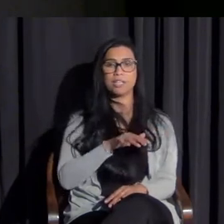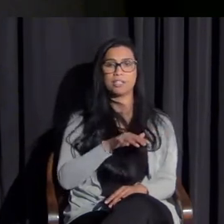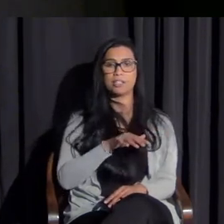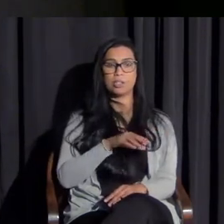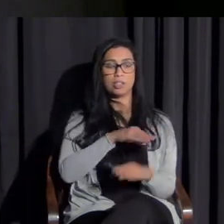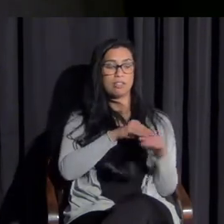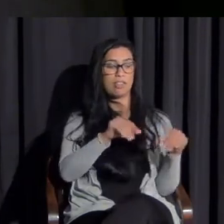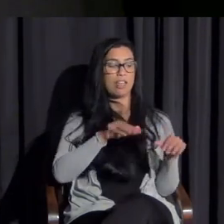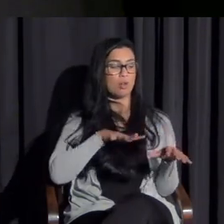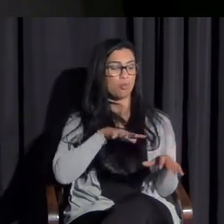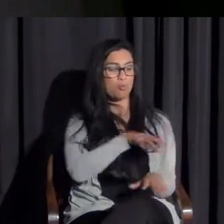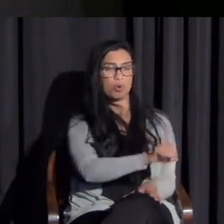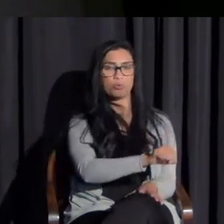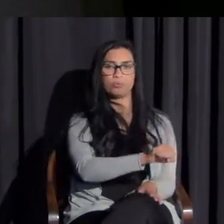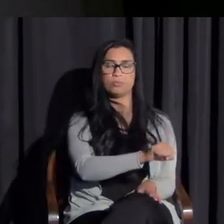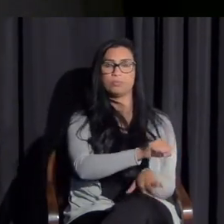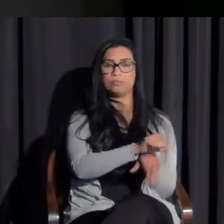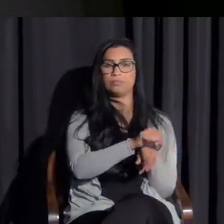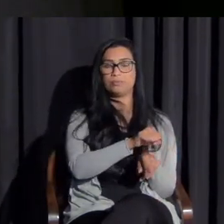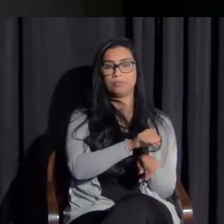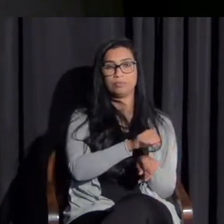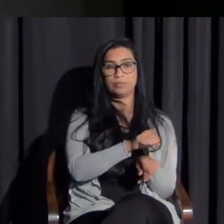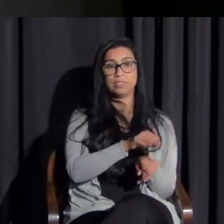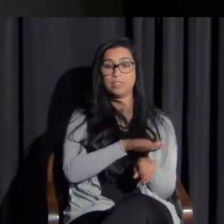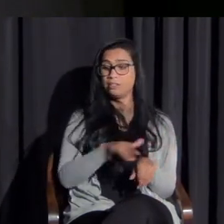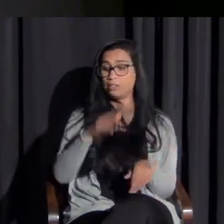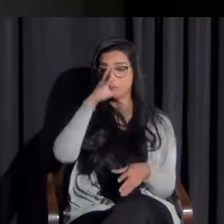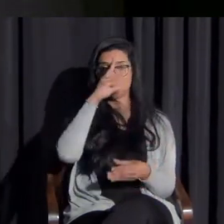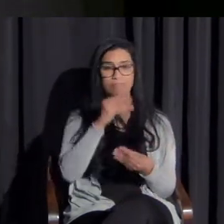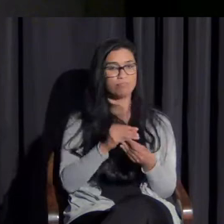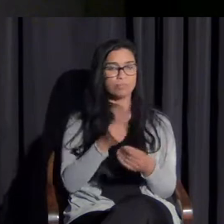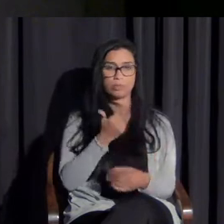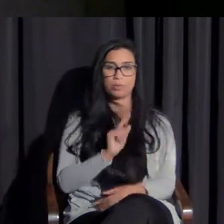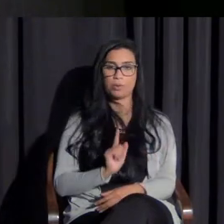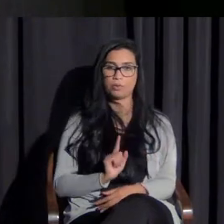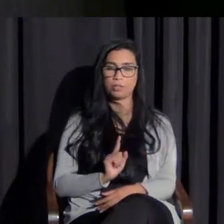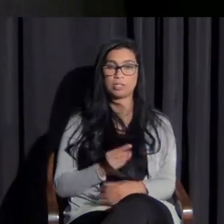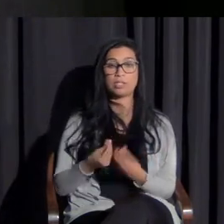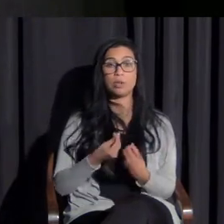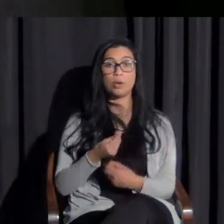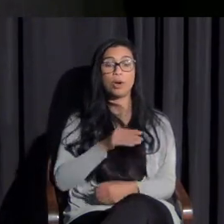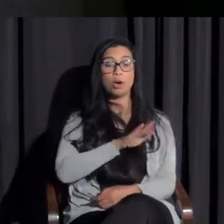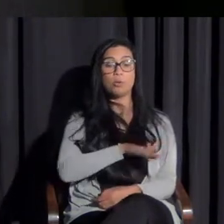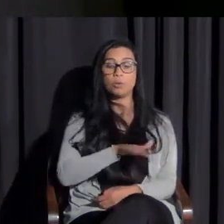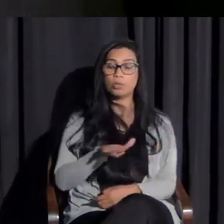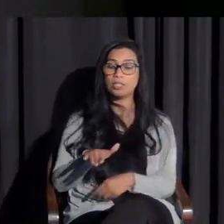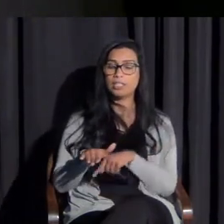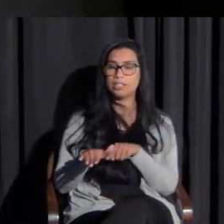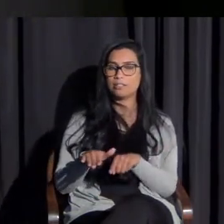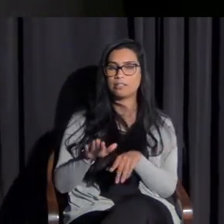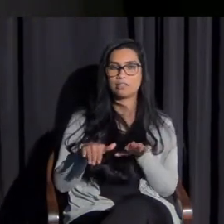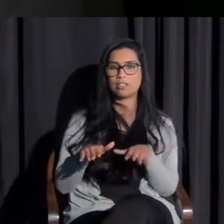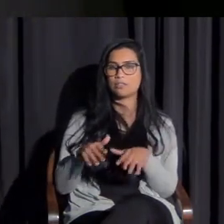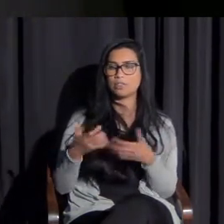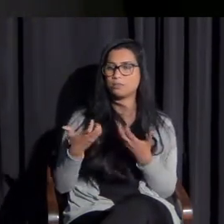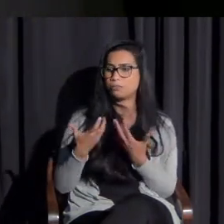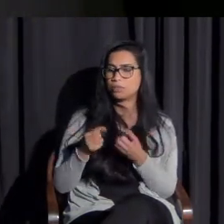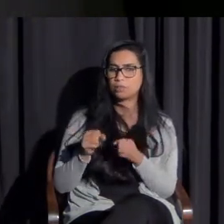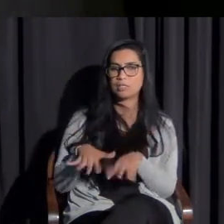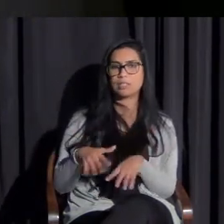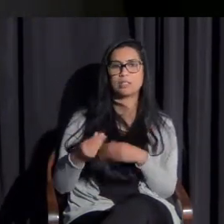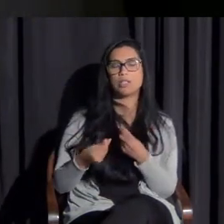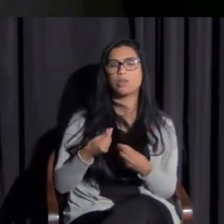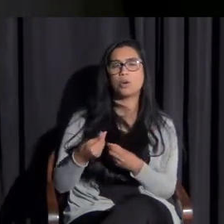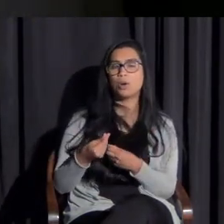significados que esse espaço físico ocupa, e o quanto que também esse não lugar ou essa não pertença, por vezes, também